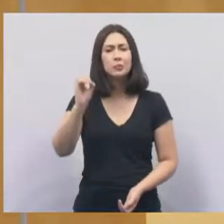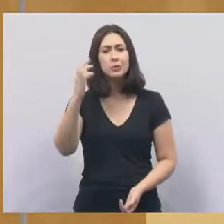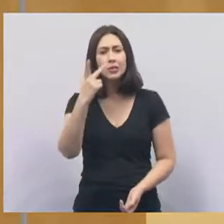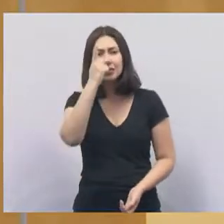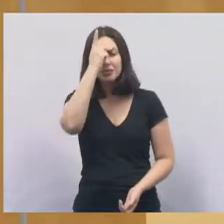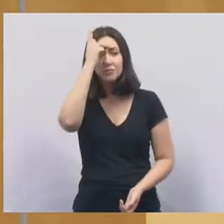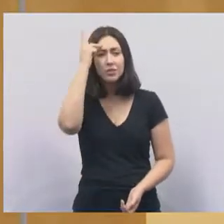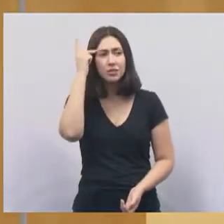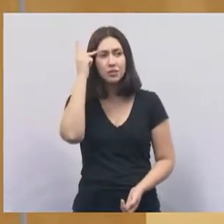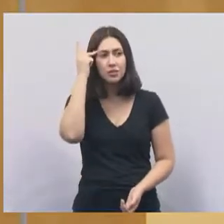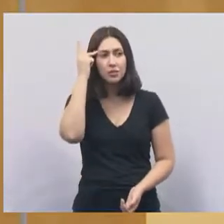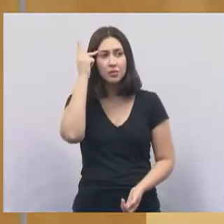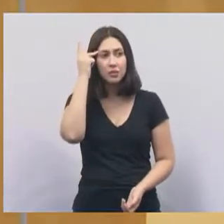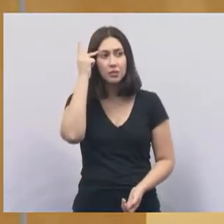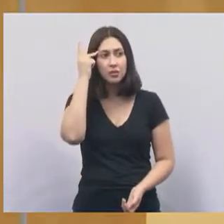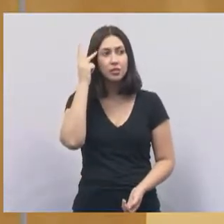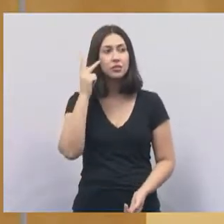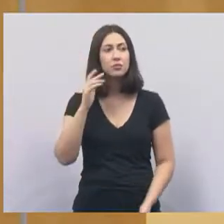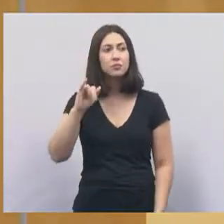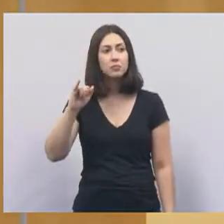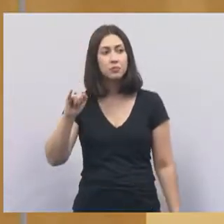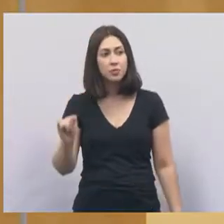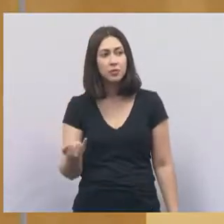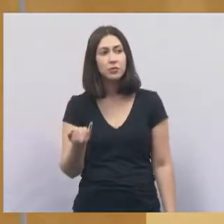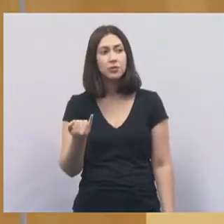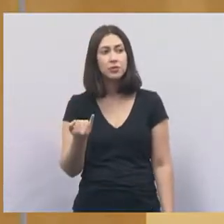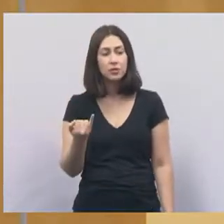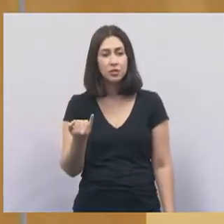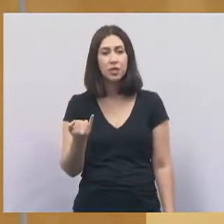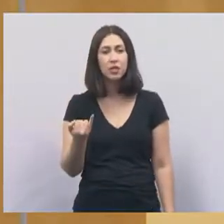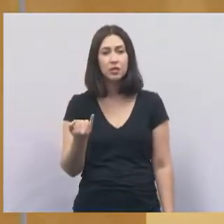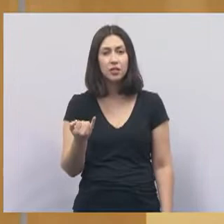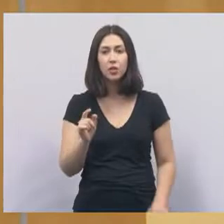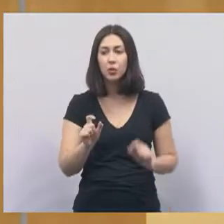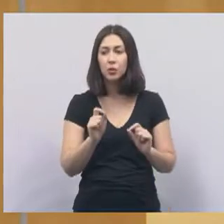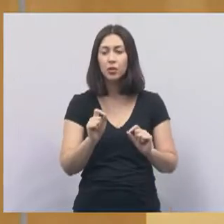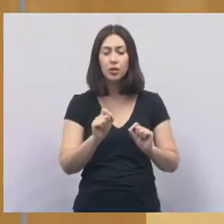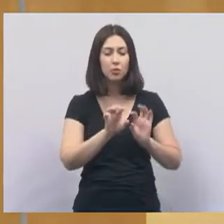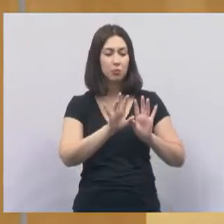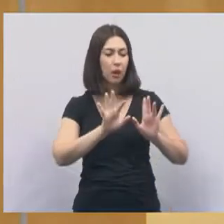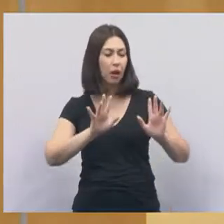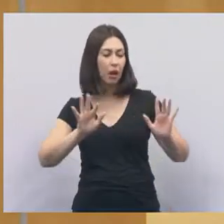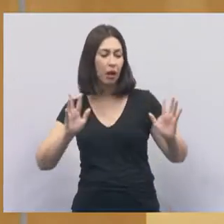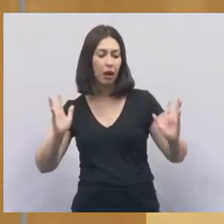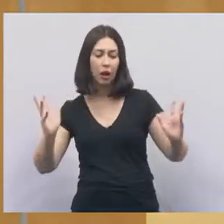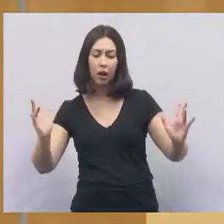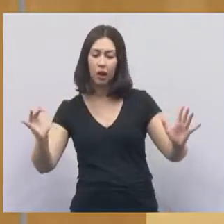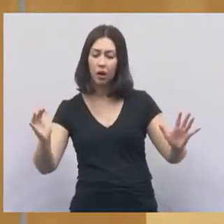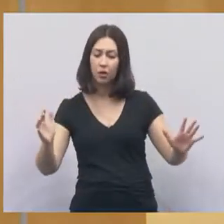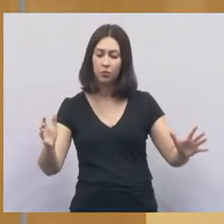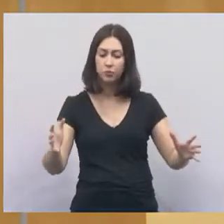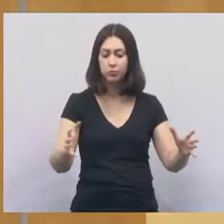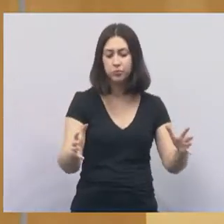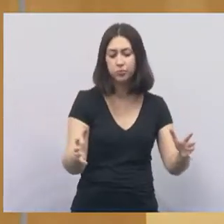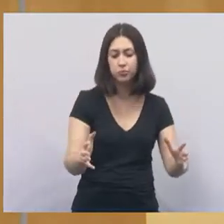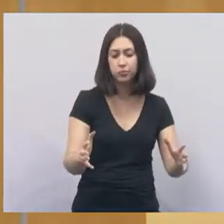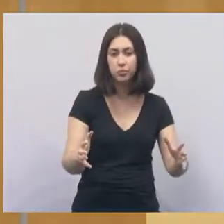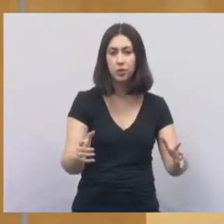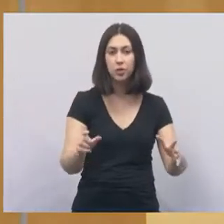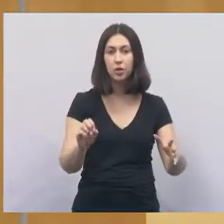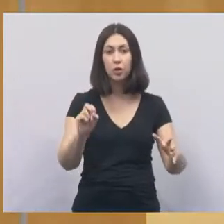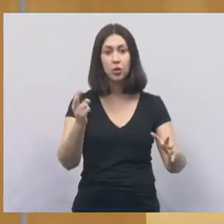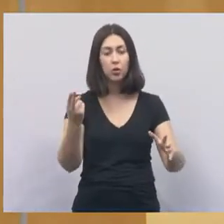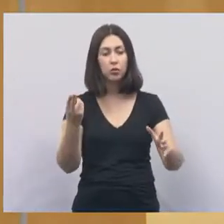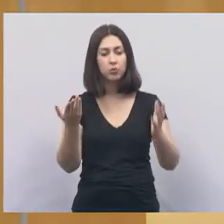pessoas aproveitarem do Mourão de seca queimar para fazer churrasco